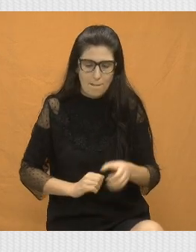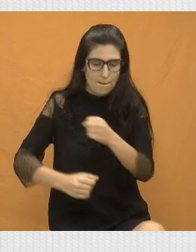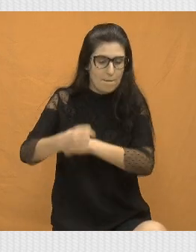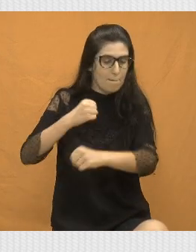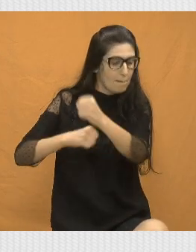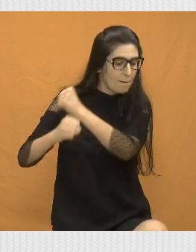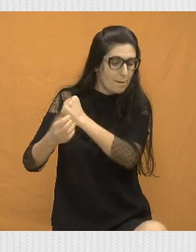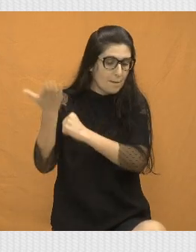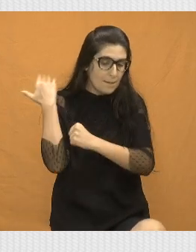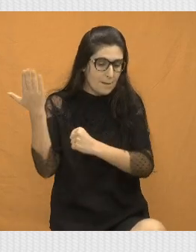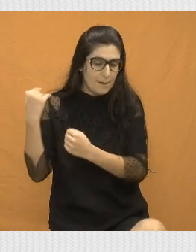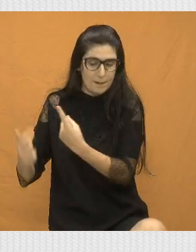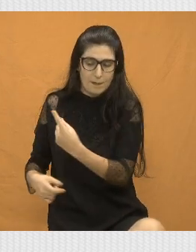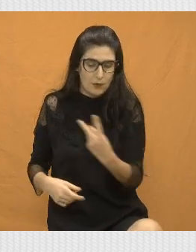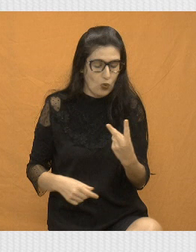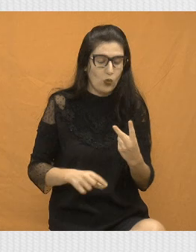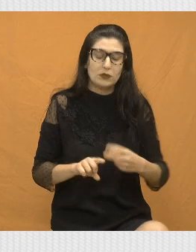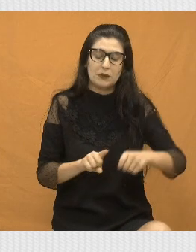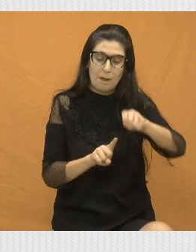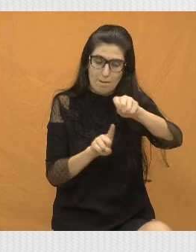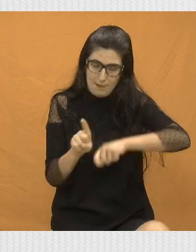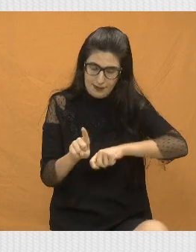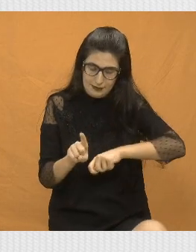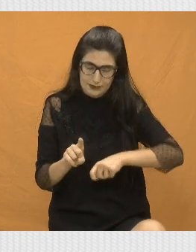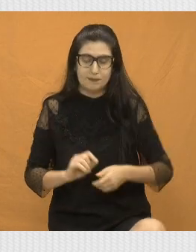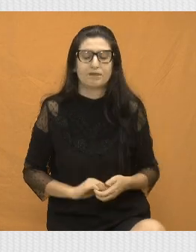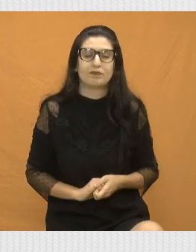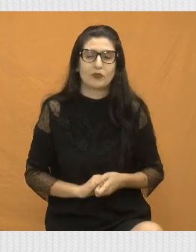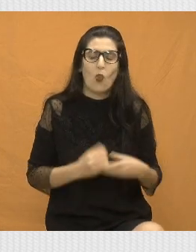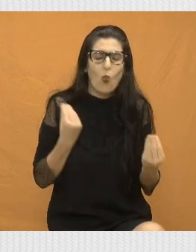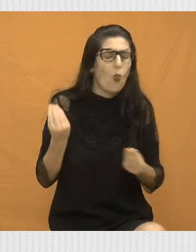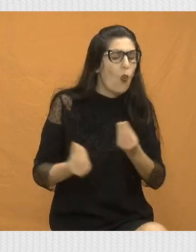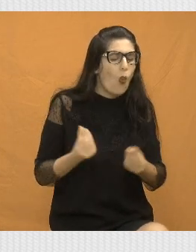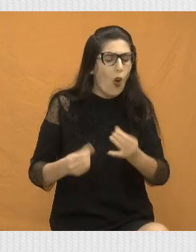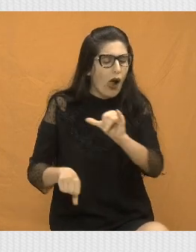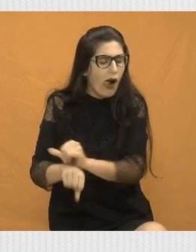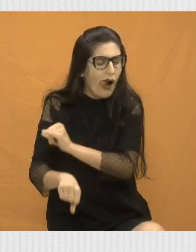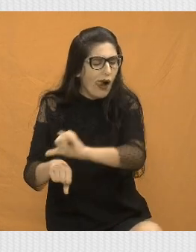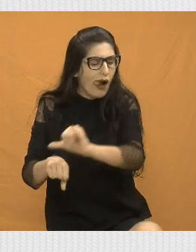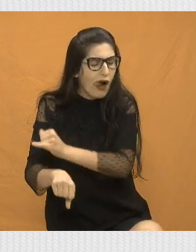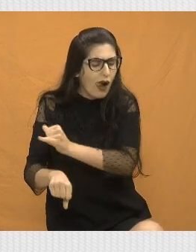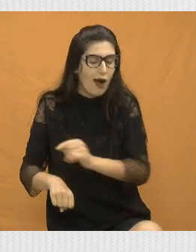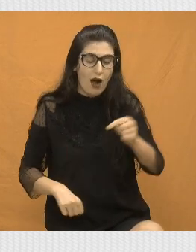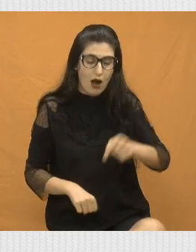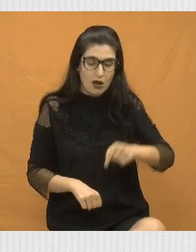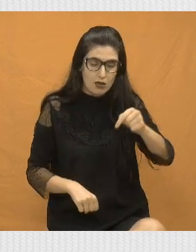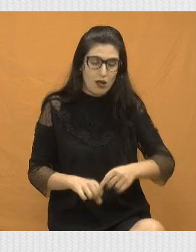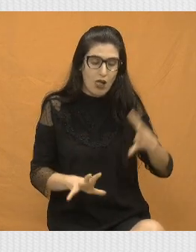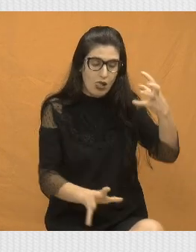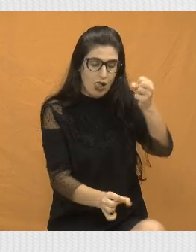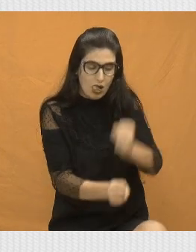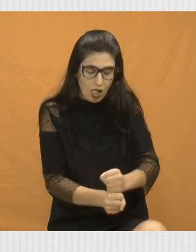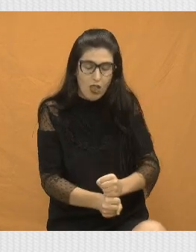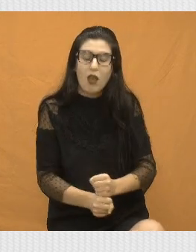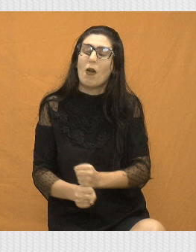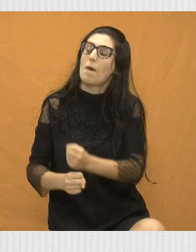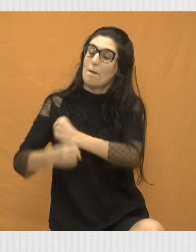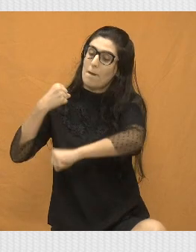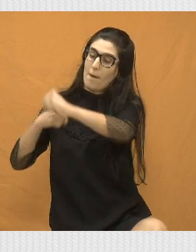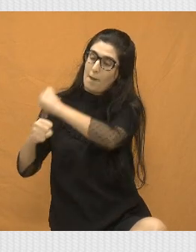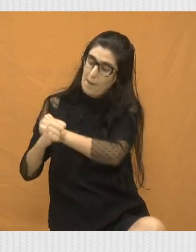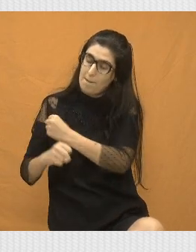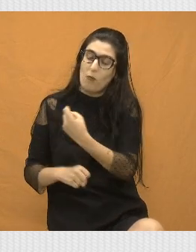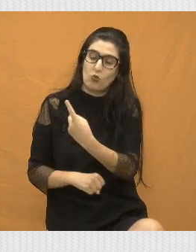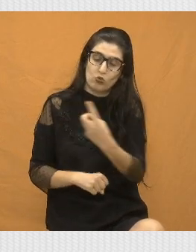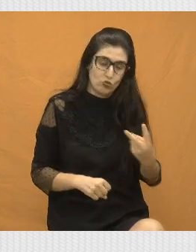12 meses. Então, essa metodologia hoje feita aqui do cálculo é dos últimos 12 meses, pegando os